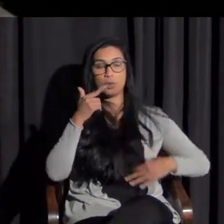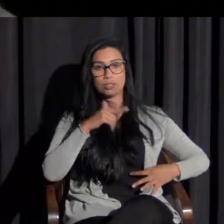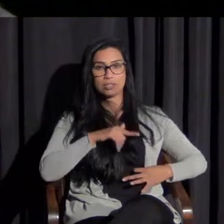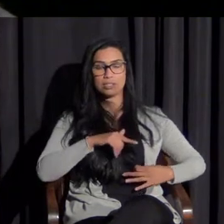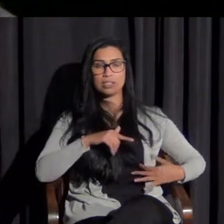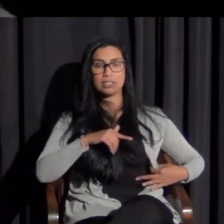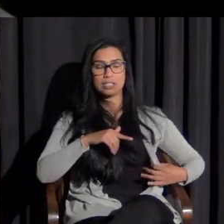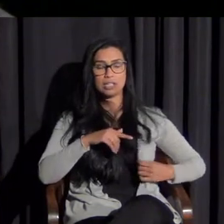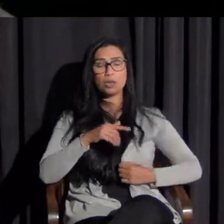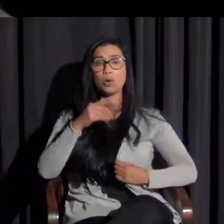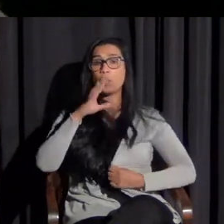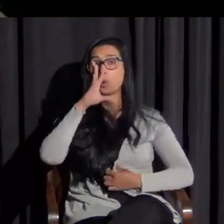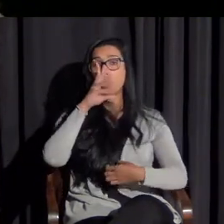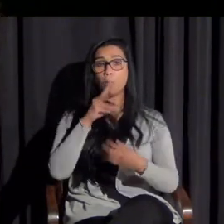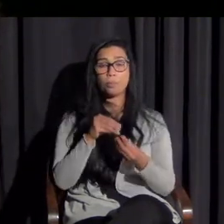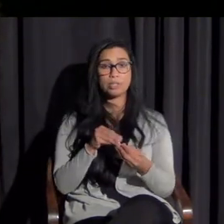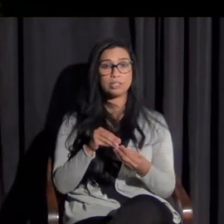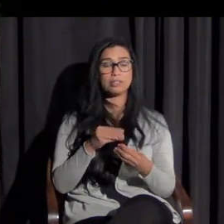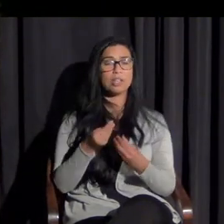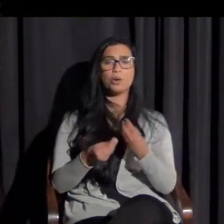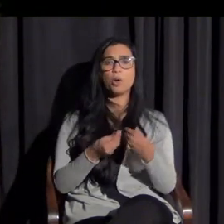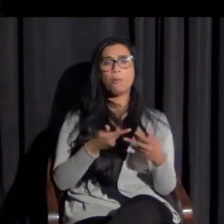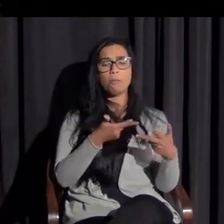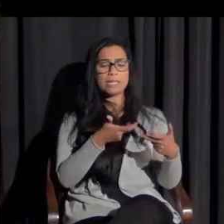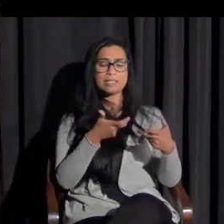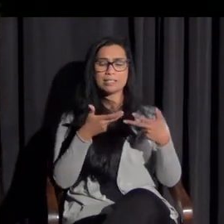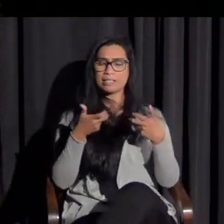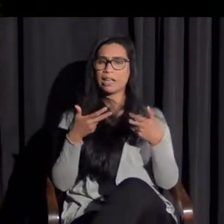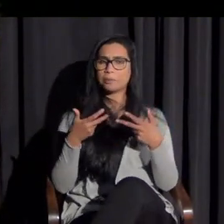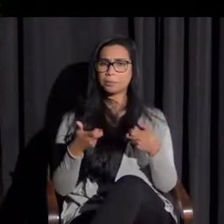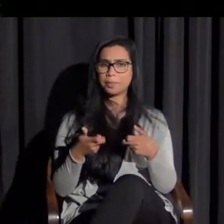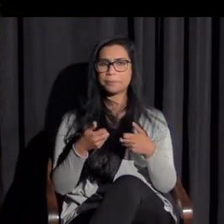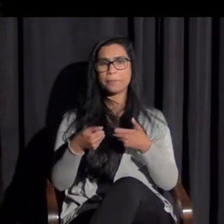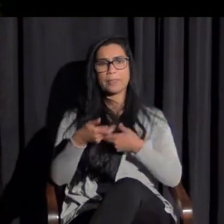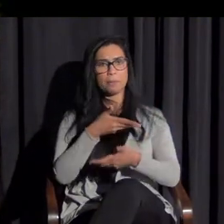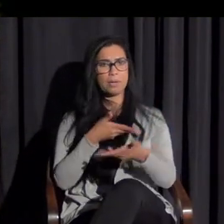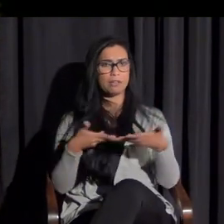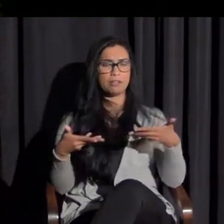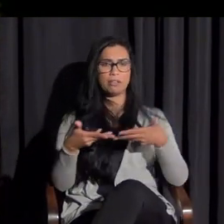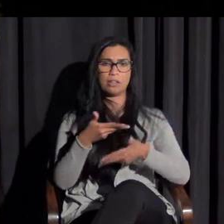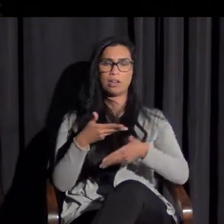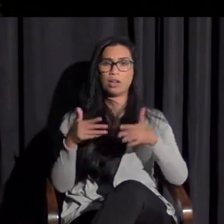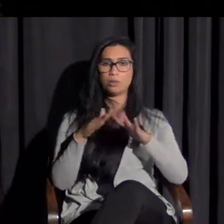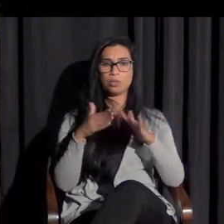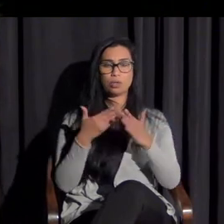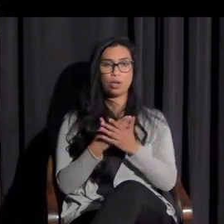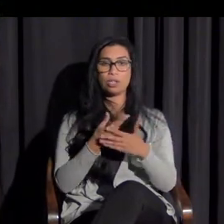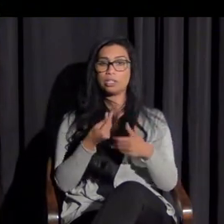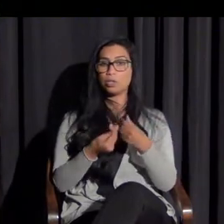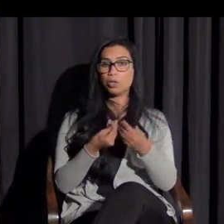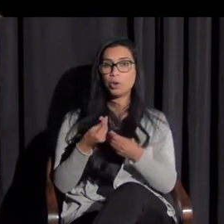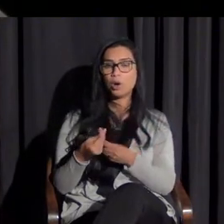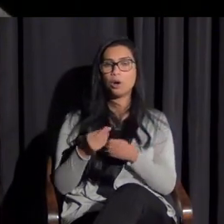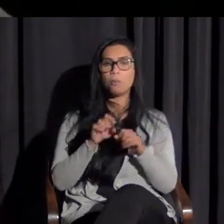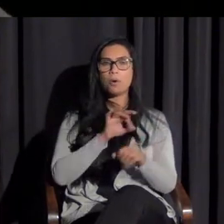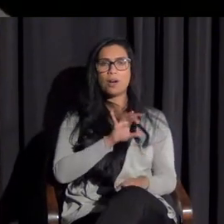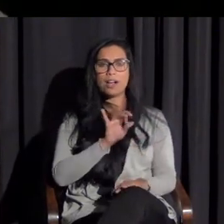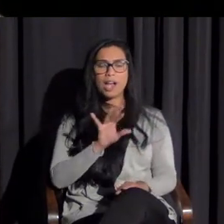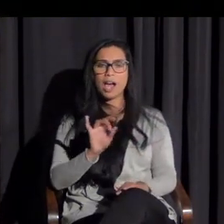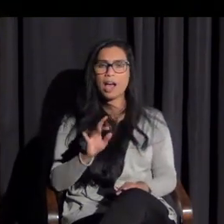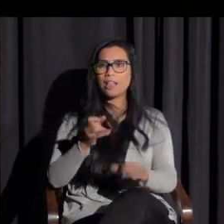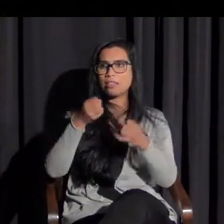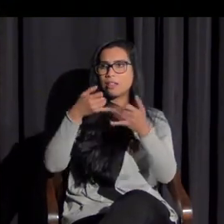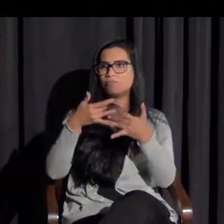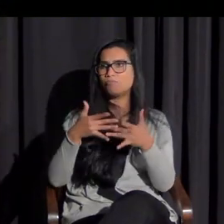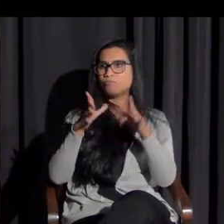eles percebem essa relação com as escolas. E as caminhadas, observações e registros do cotidiano também